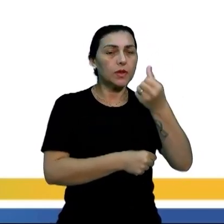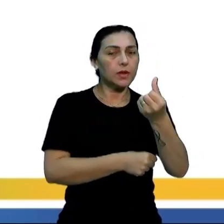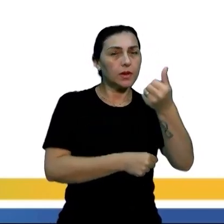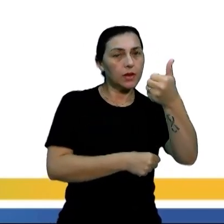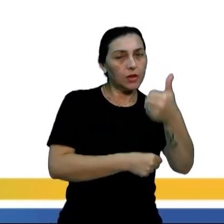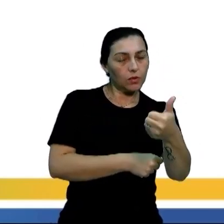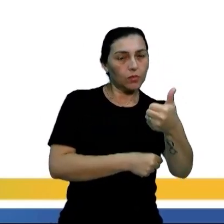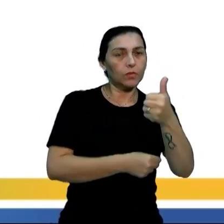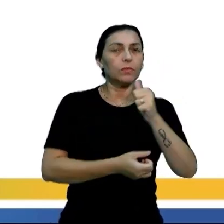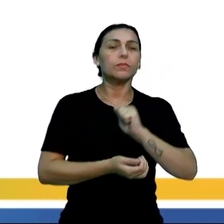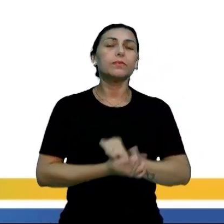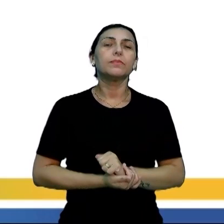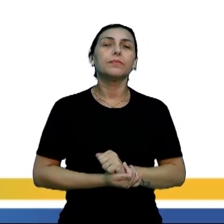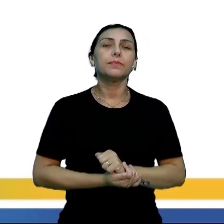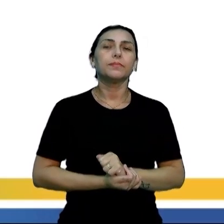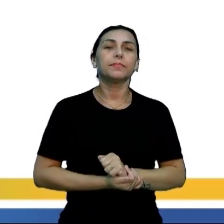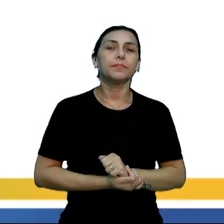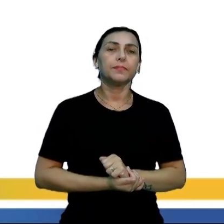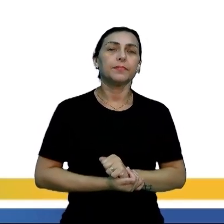1861, ou seja,